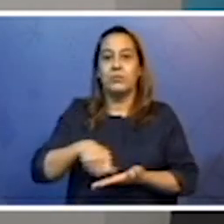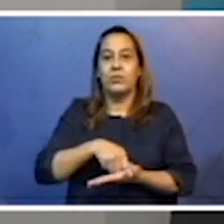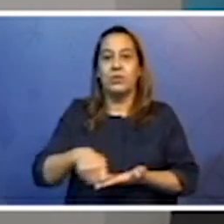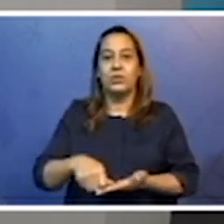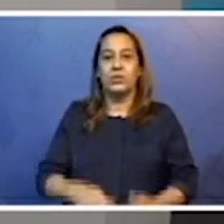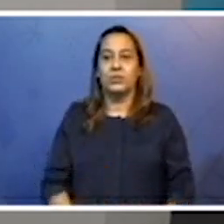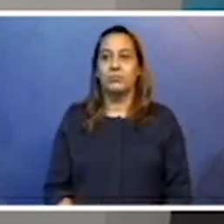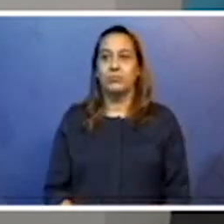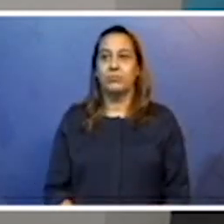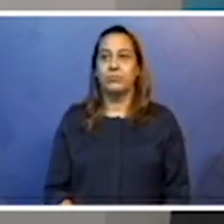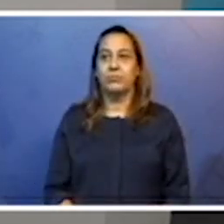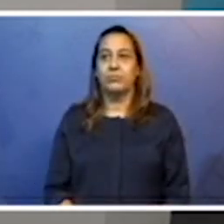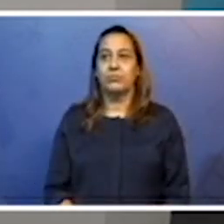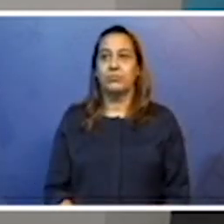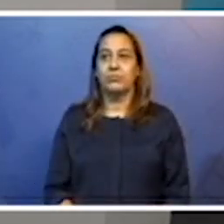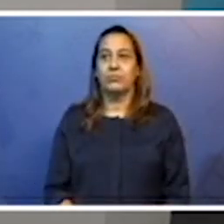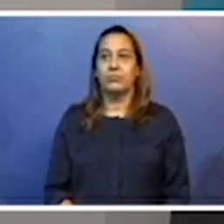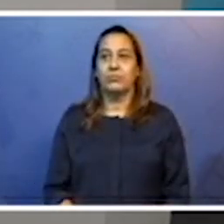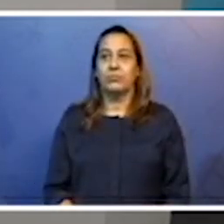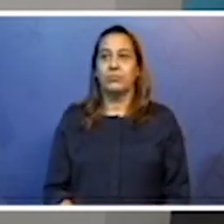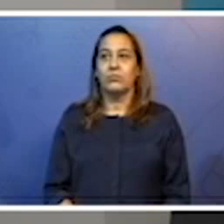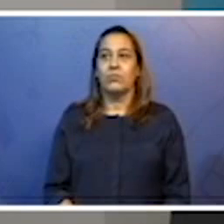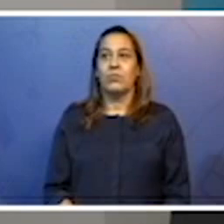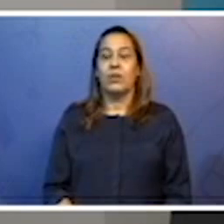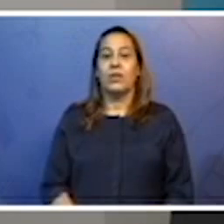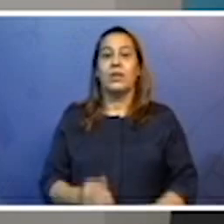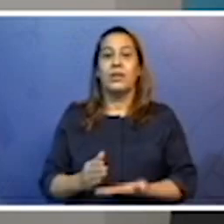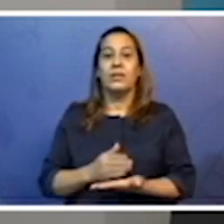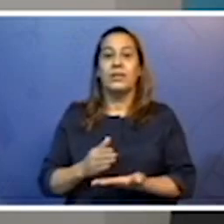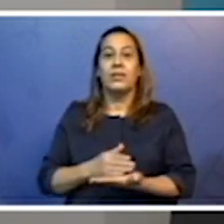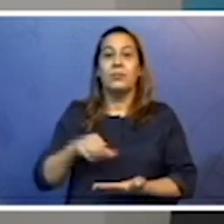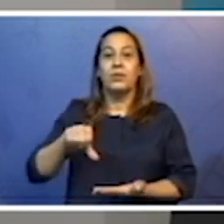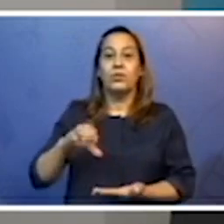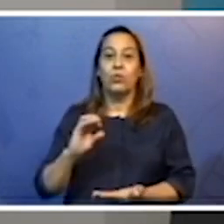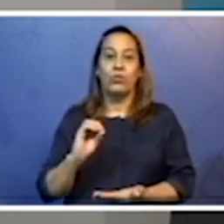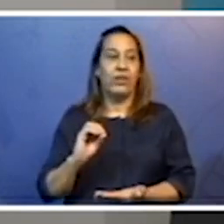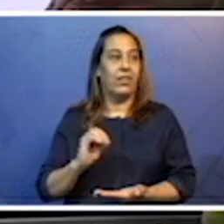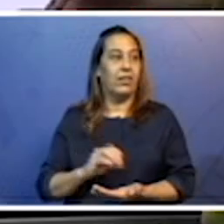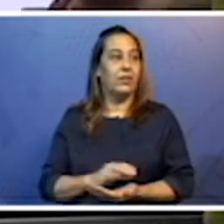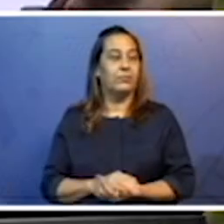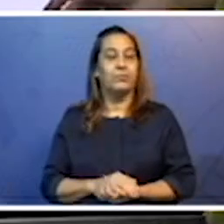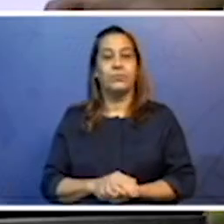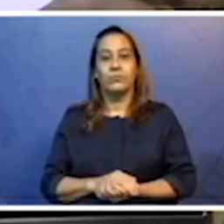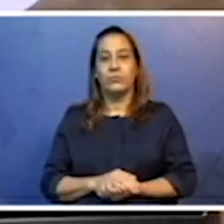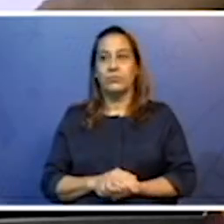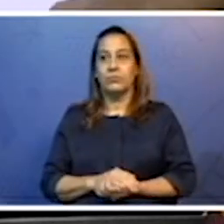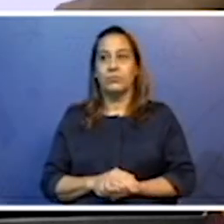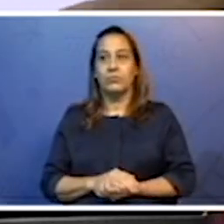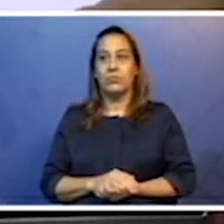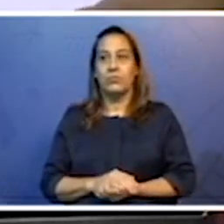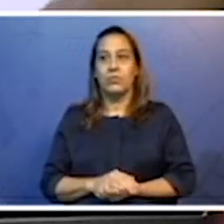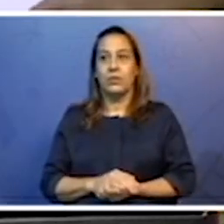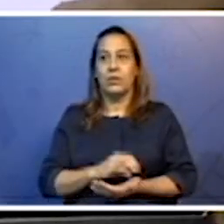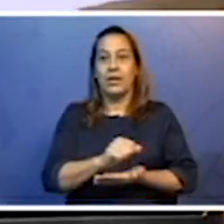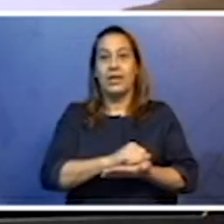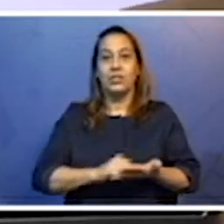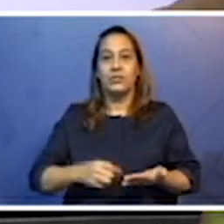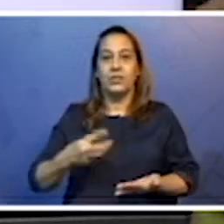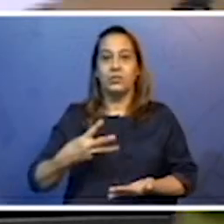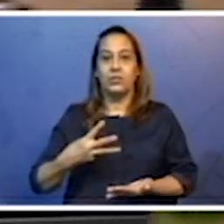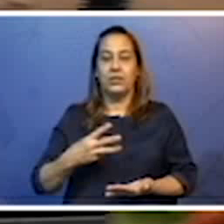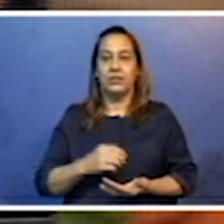como sempre, vamos trabalhar. Ó, nós paramos aqui na página 90, no exercício